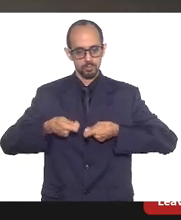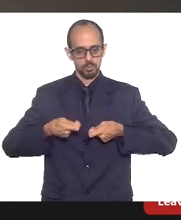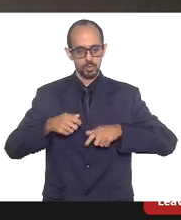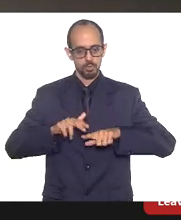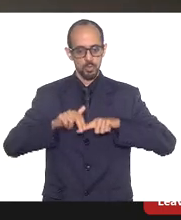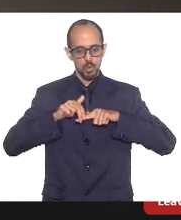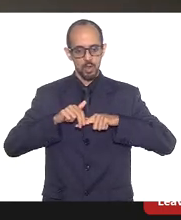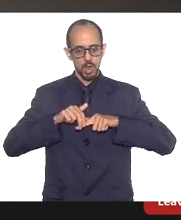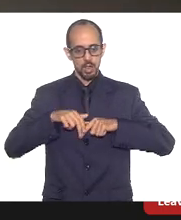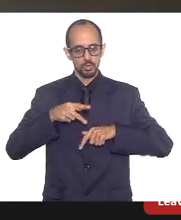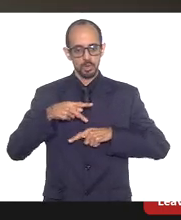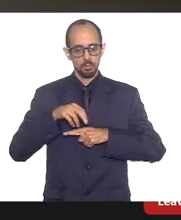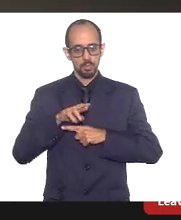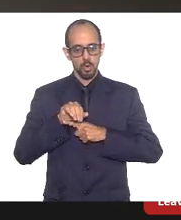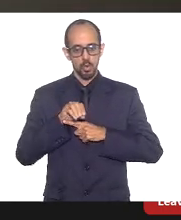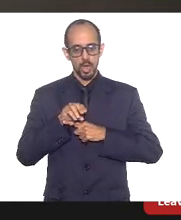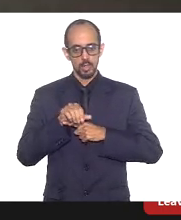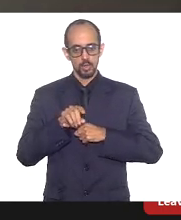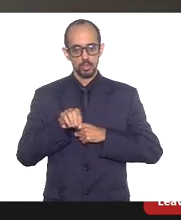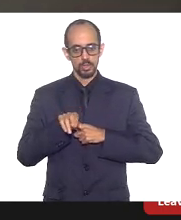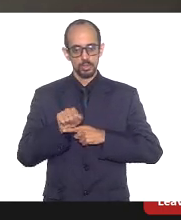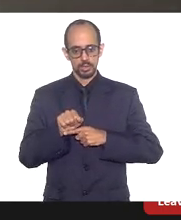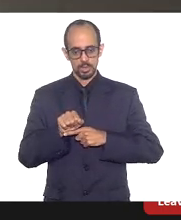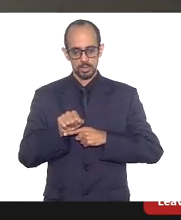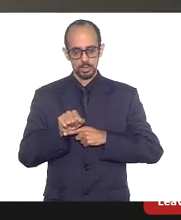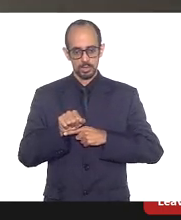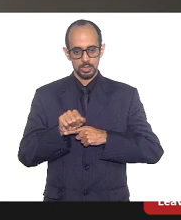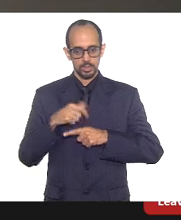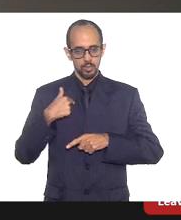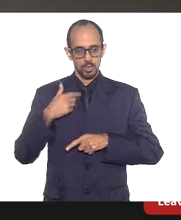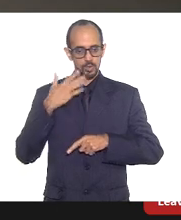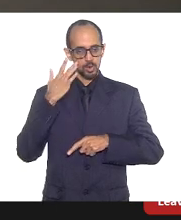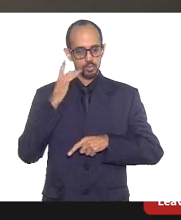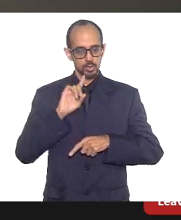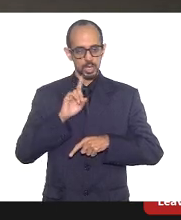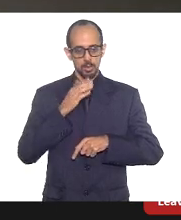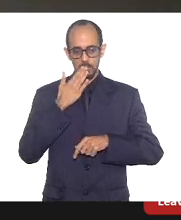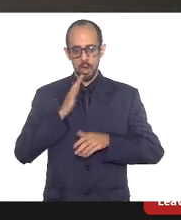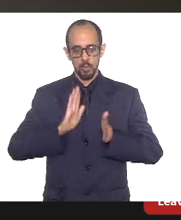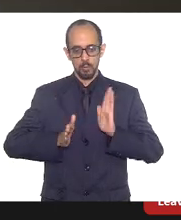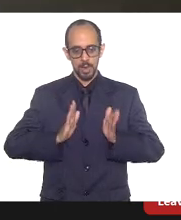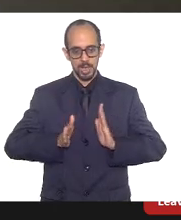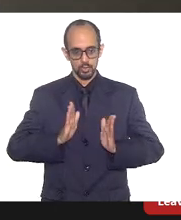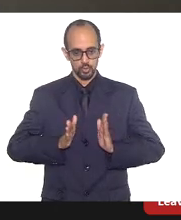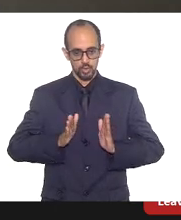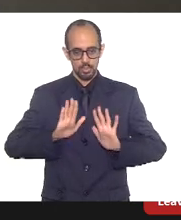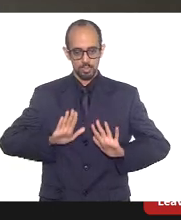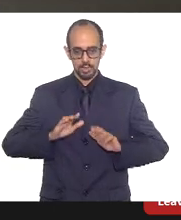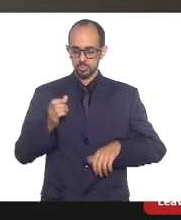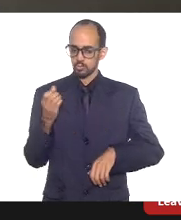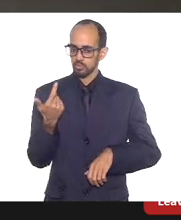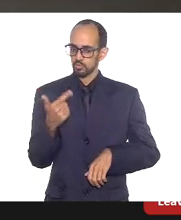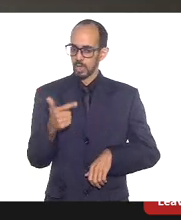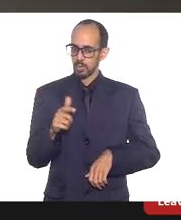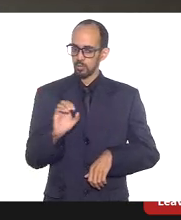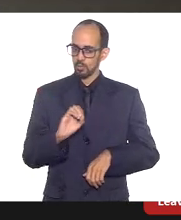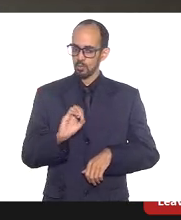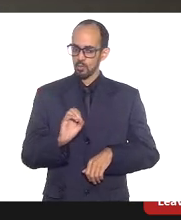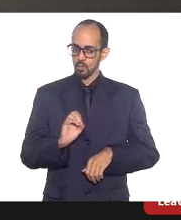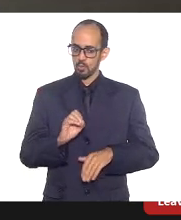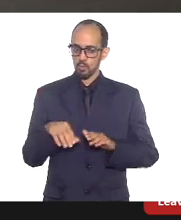gerais na Procuradoria, acaba prendendo. E aí eu não sei qual é o caso da educação. Eu sei, assim, nós não temos nenhum processo aqui de